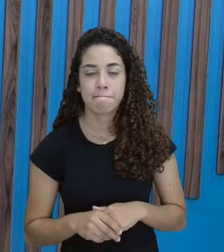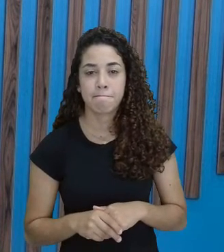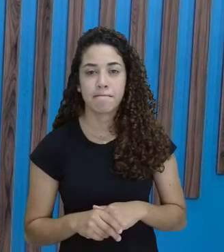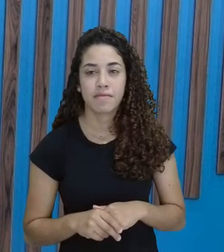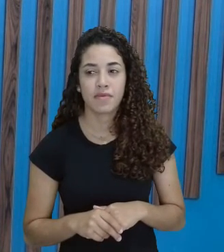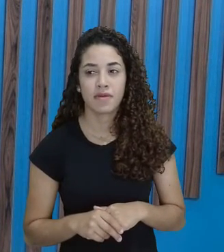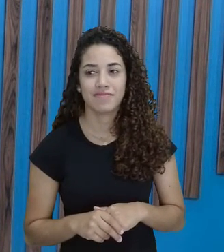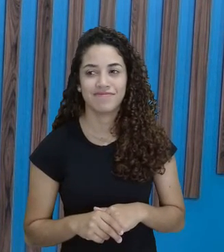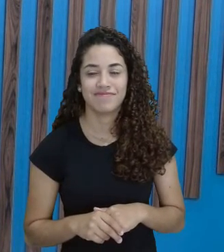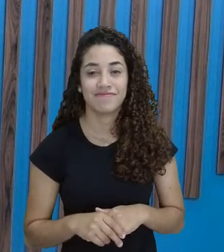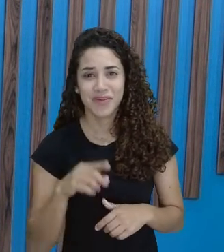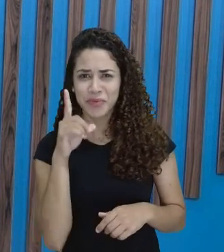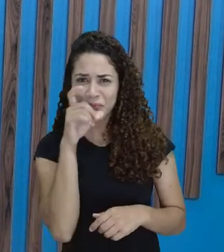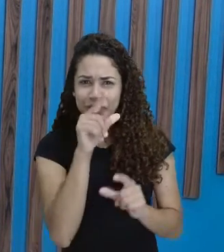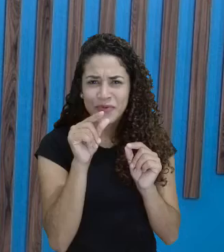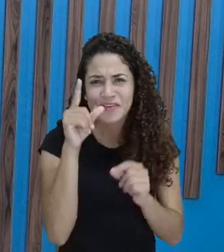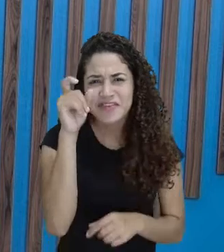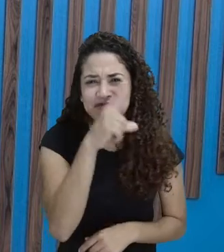Ai.